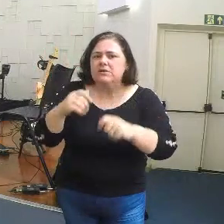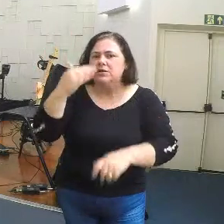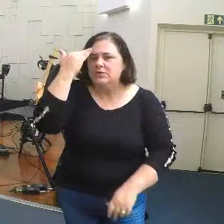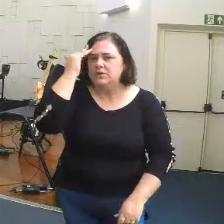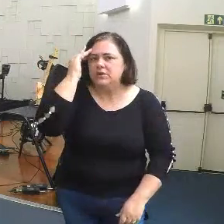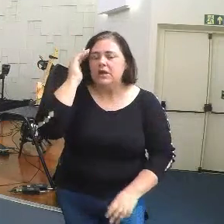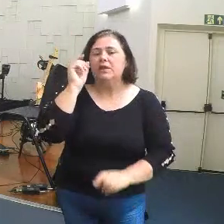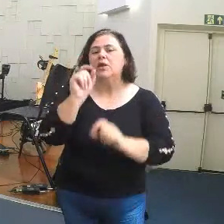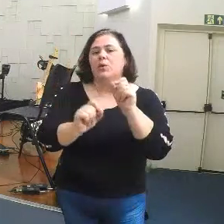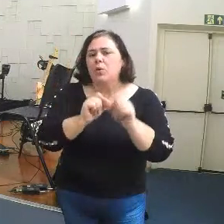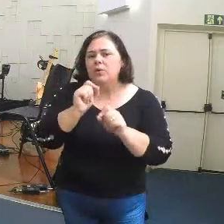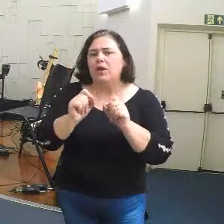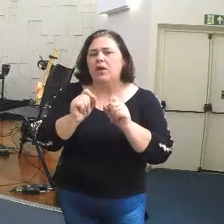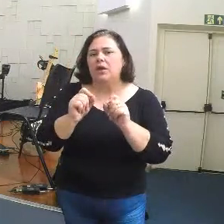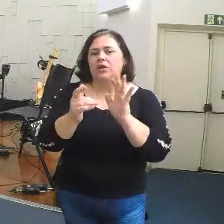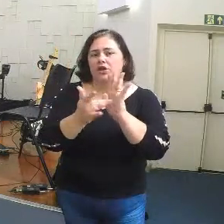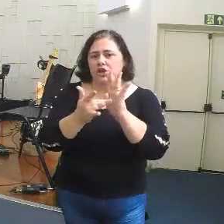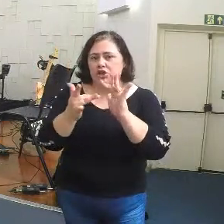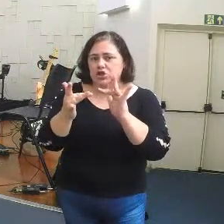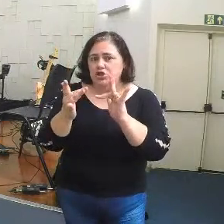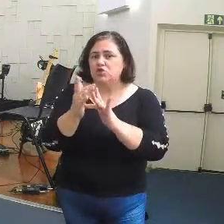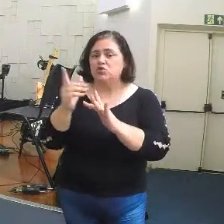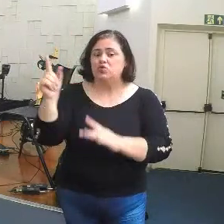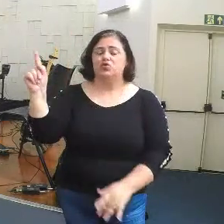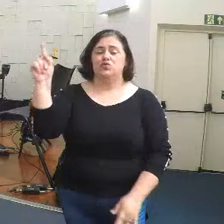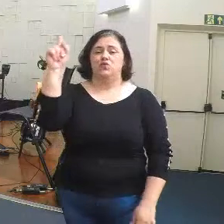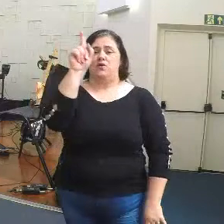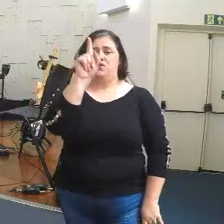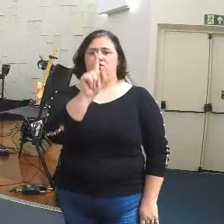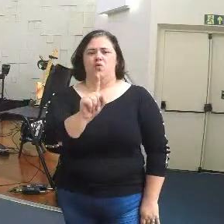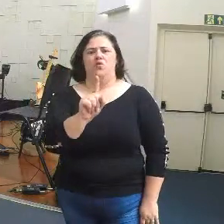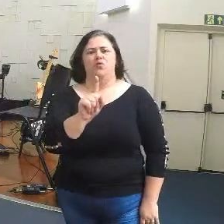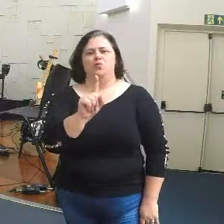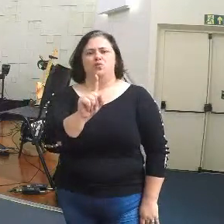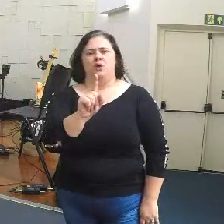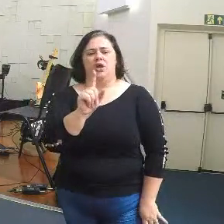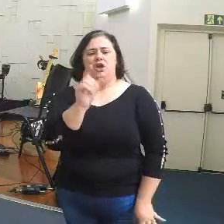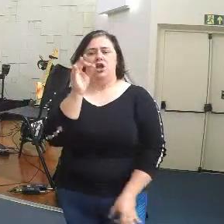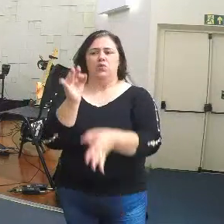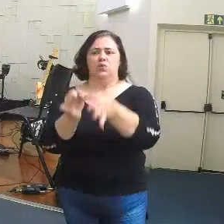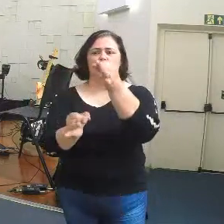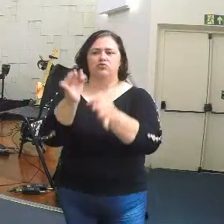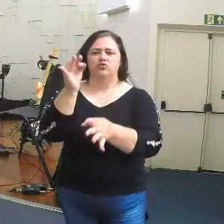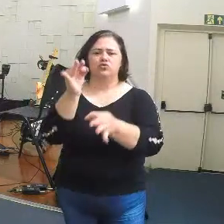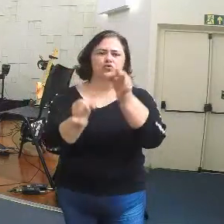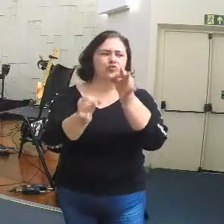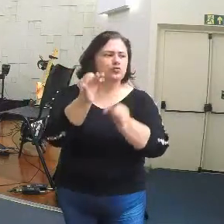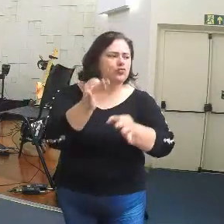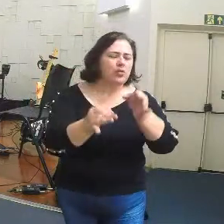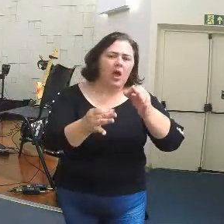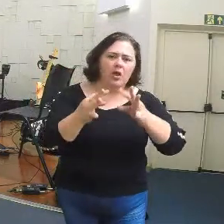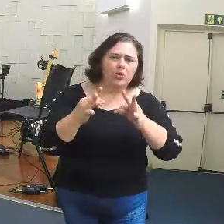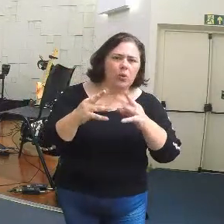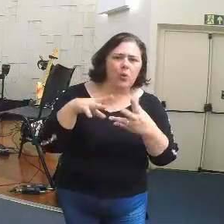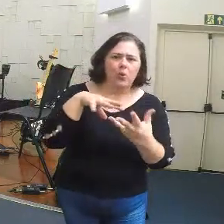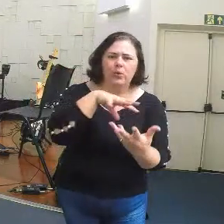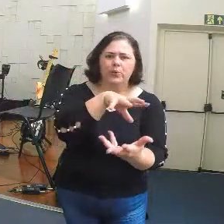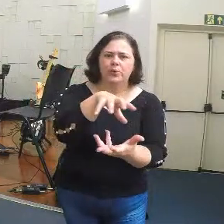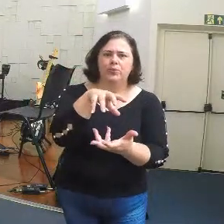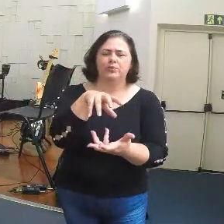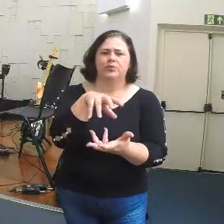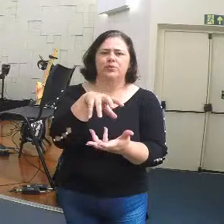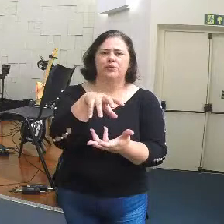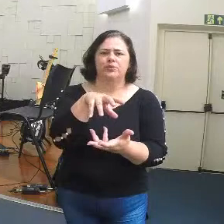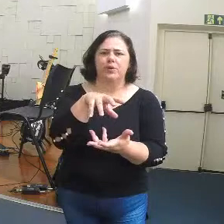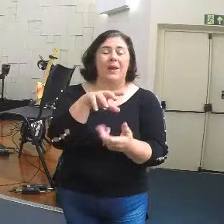nós superamos. E porque nós temos a liberdade diante do medo, nós podemos arriscar. Nós podemos tentar mais